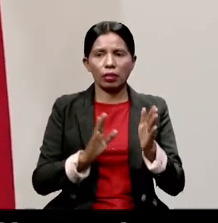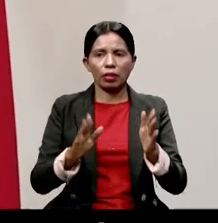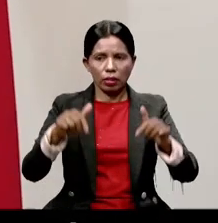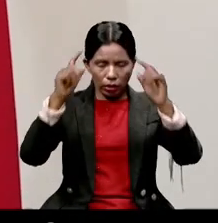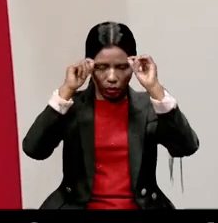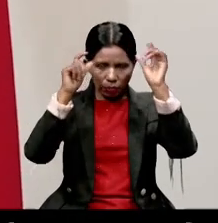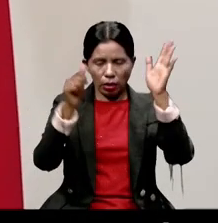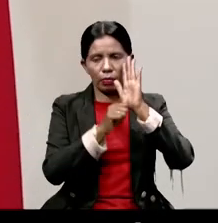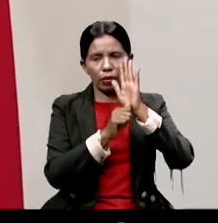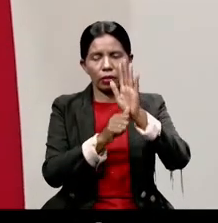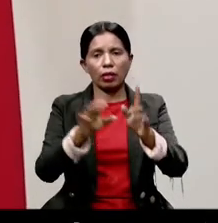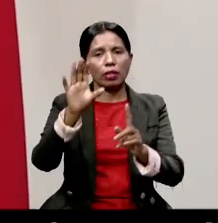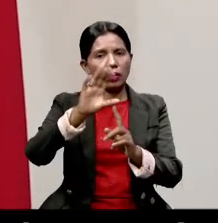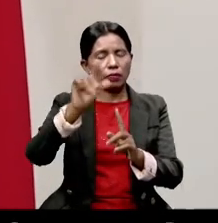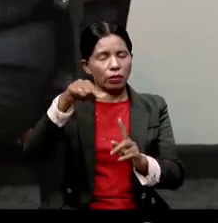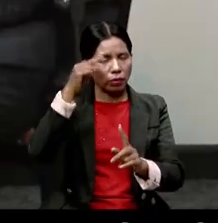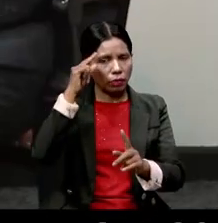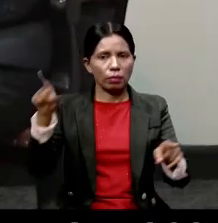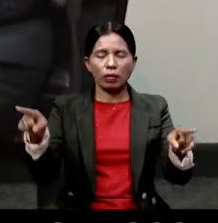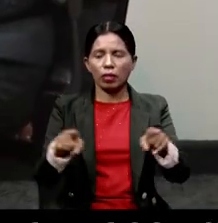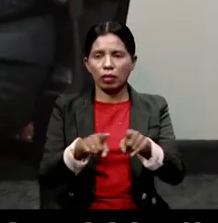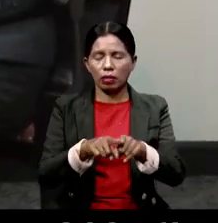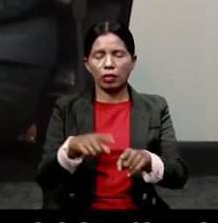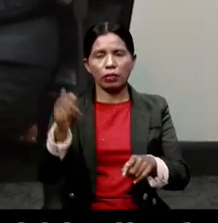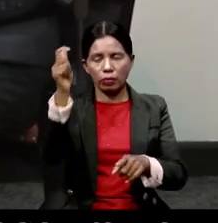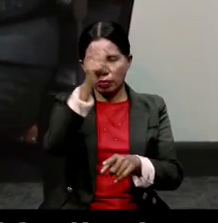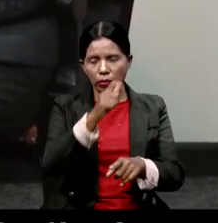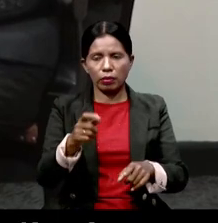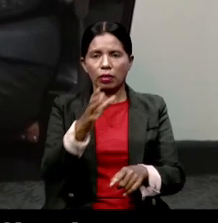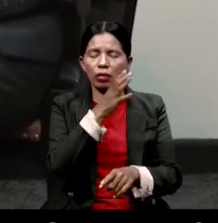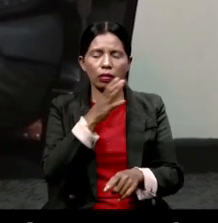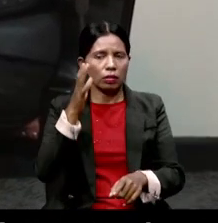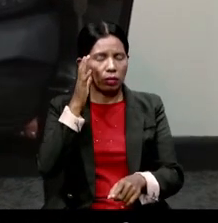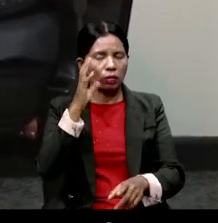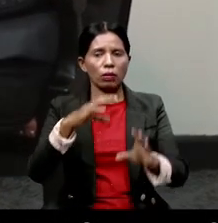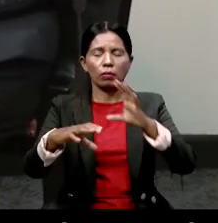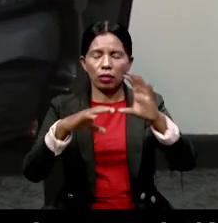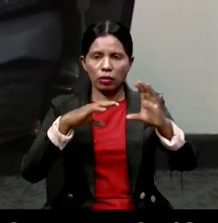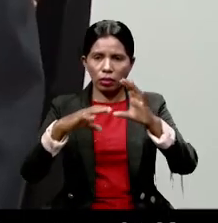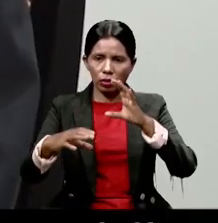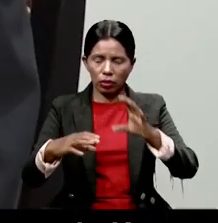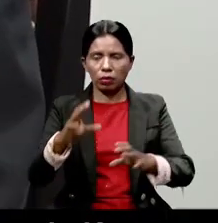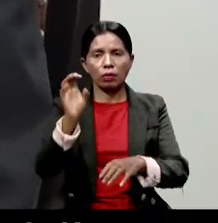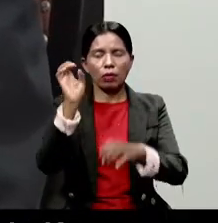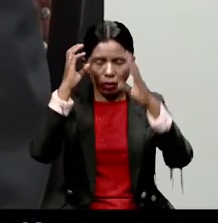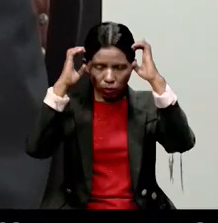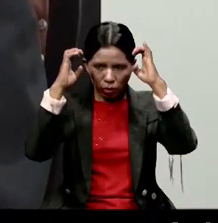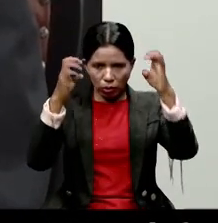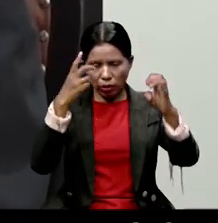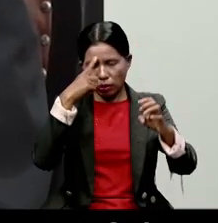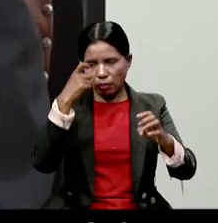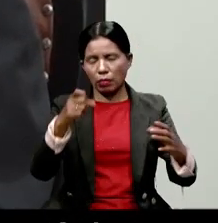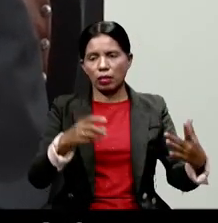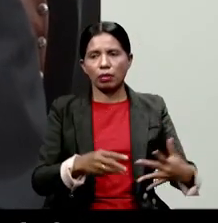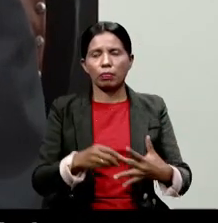Timor-Leste apresenta ba sefi governo Macanesan, turismo, agricultura, telecomunicação no educação, tamba considera